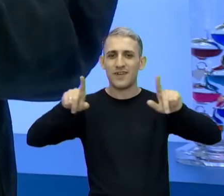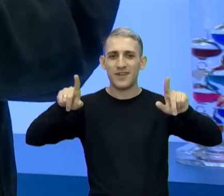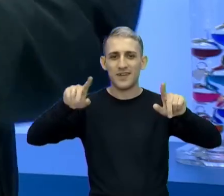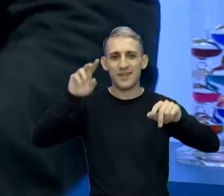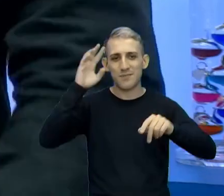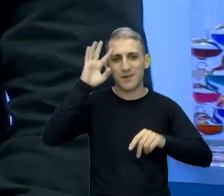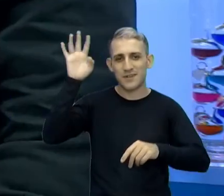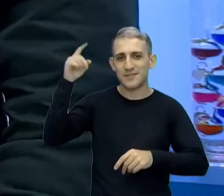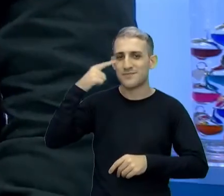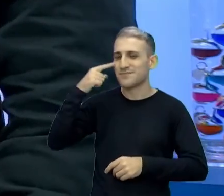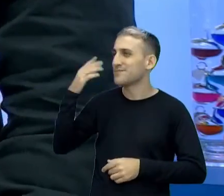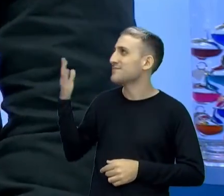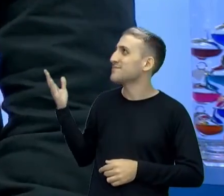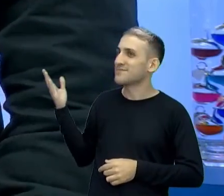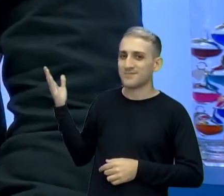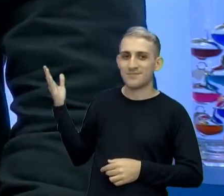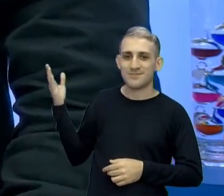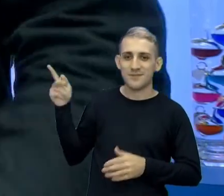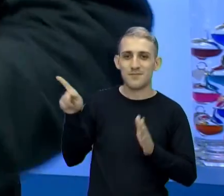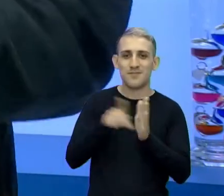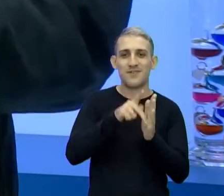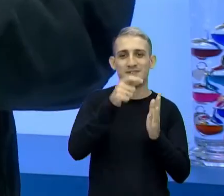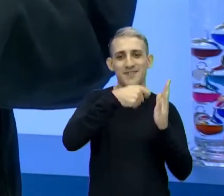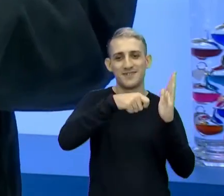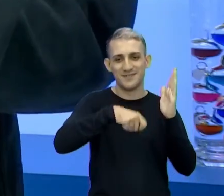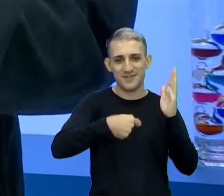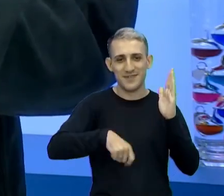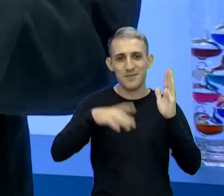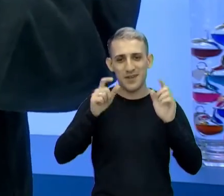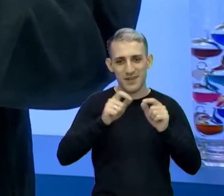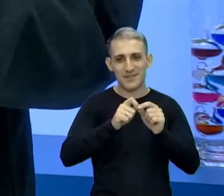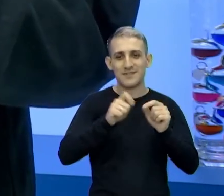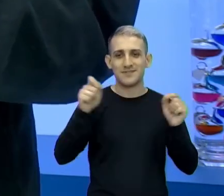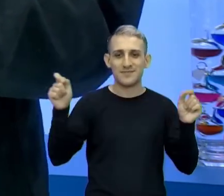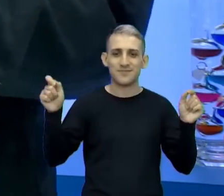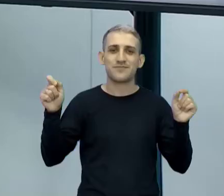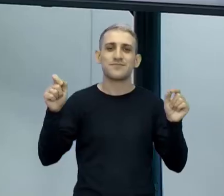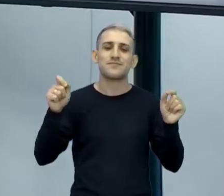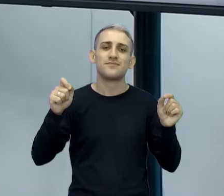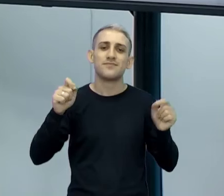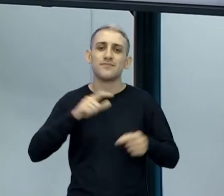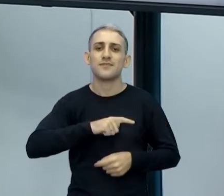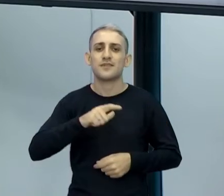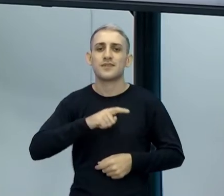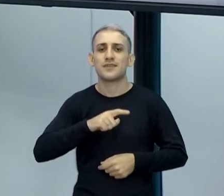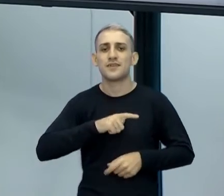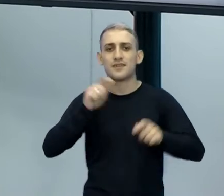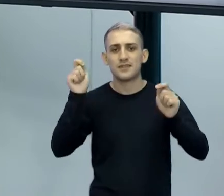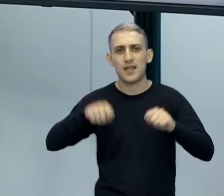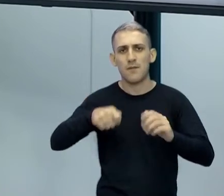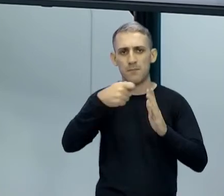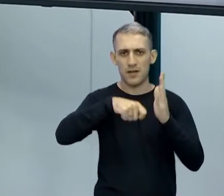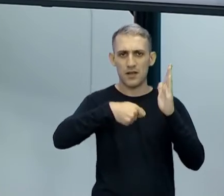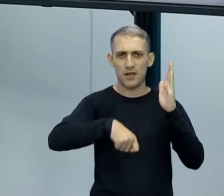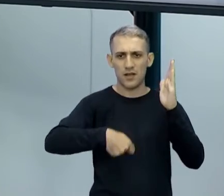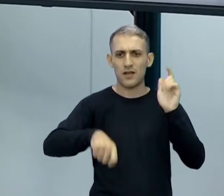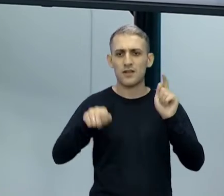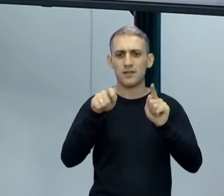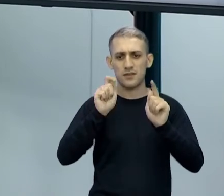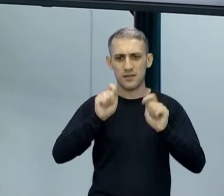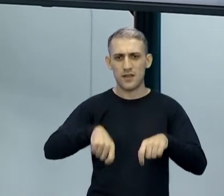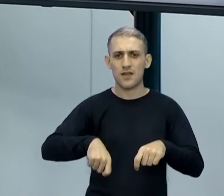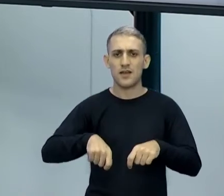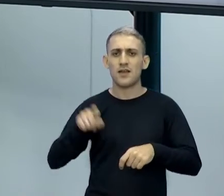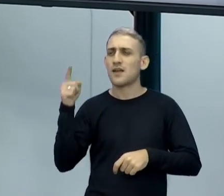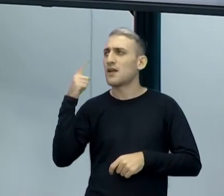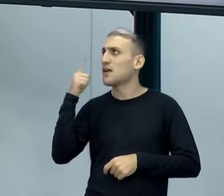pegando aqui ó, o lápis, ó. Ei, estou escrevendo o lápis, só que ele é comprido, né? Ele tem espaço para eu escrever nele. Essa